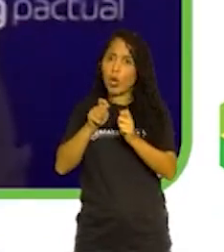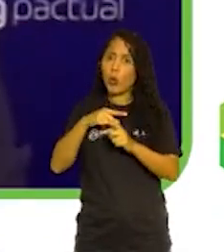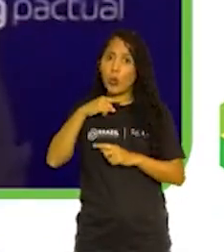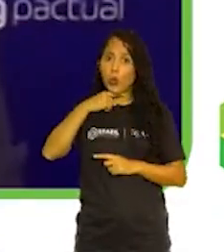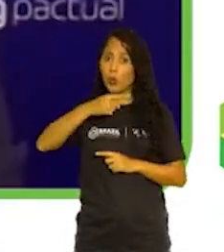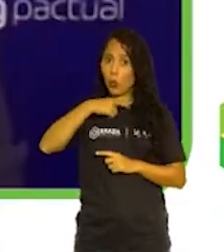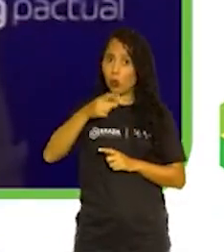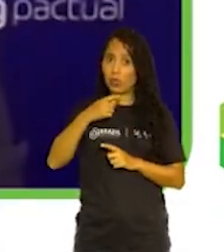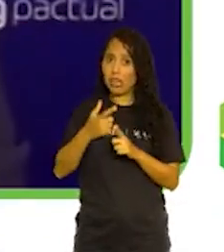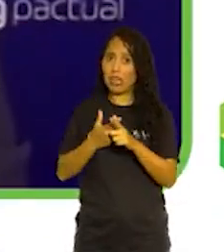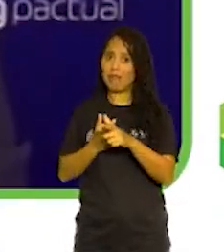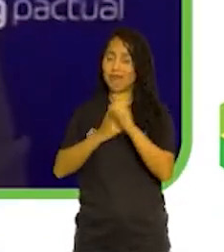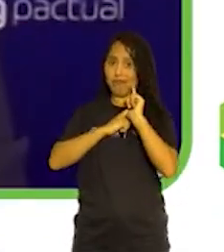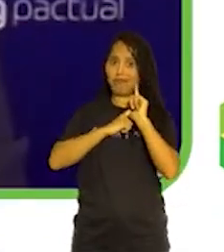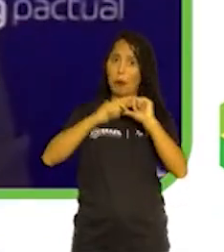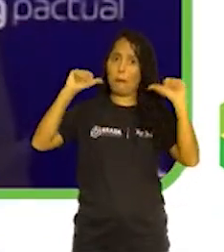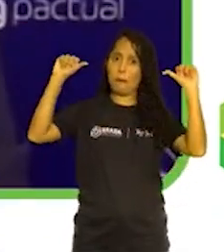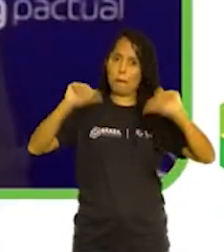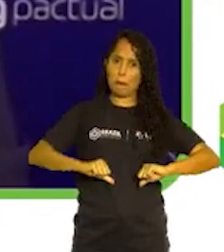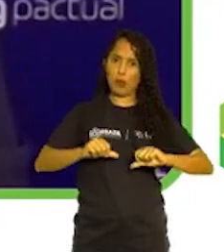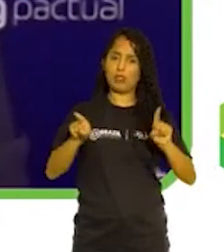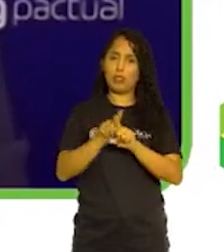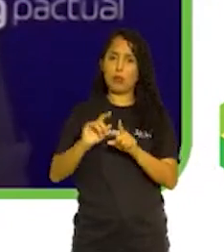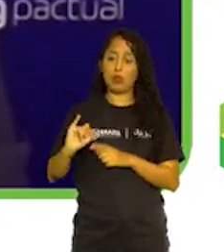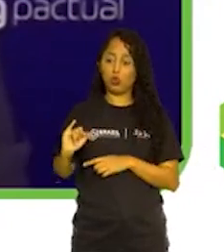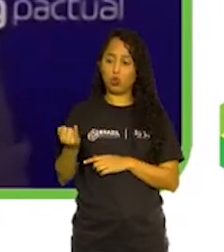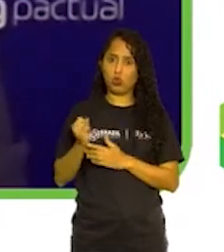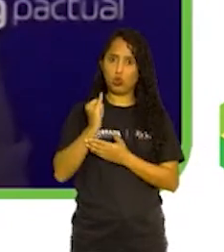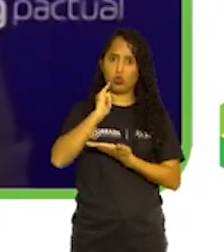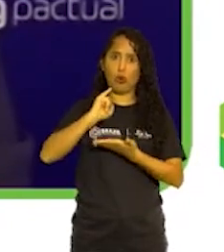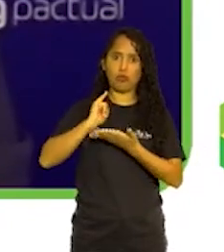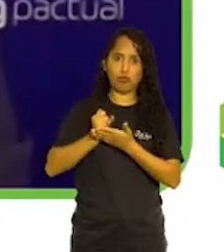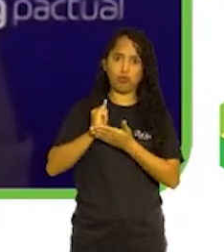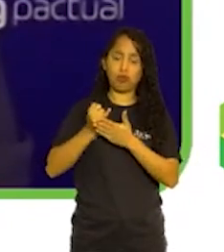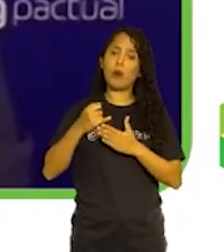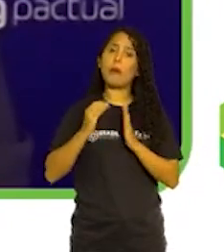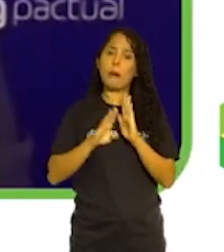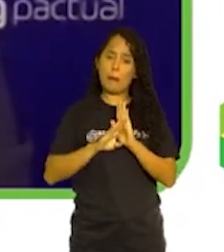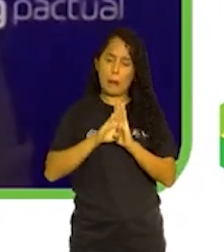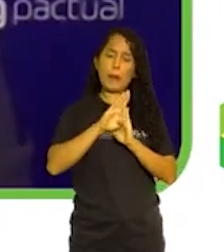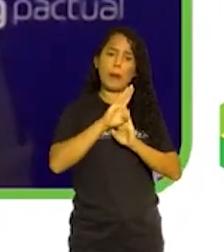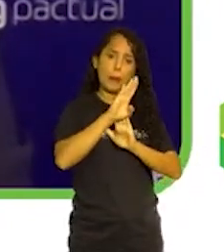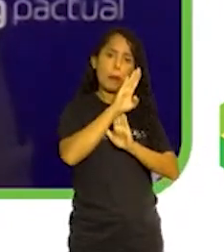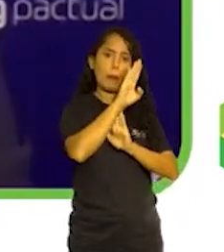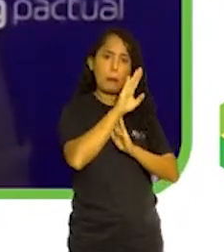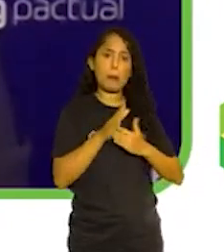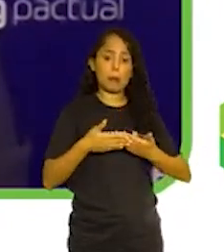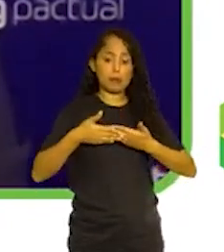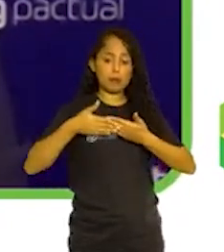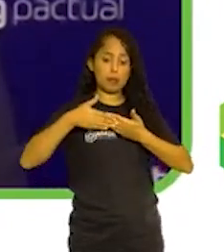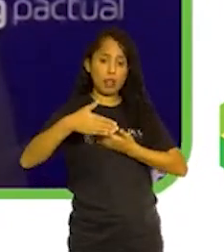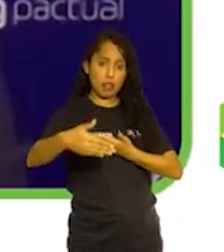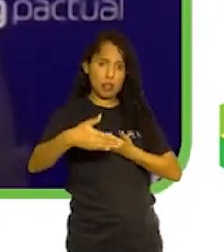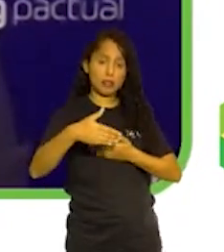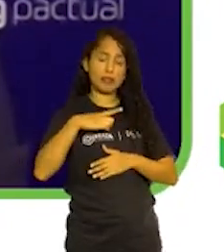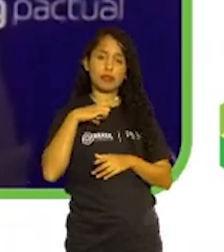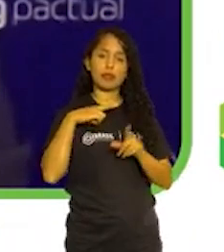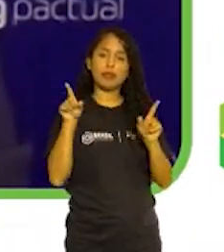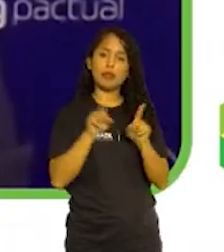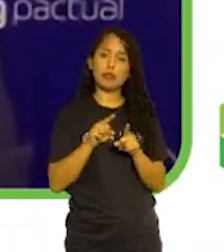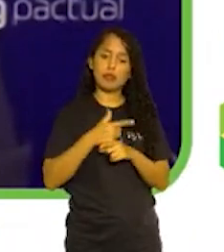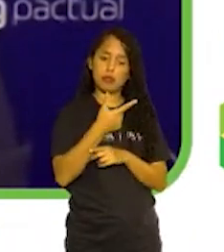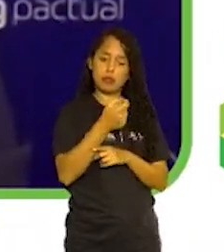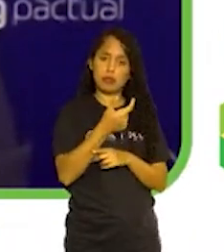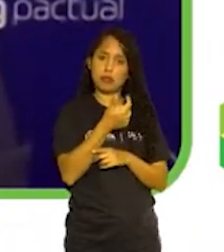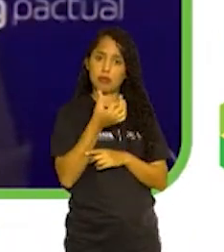e os juros podem subir. No mais curto prazo, que é esse ano, qual é o problema? A gente aprovou, em 2016, uma